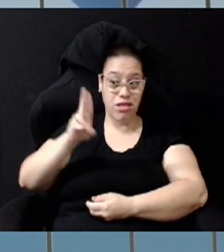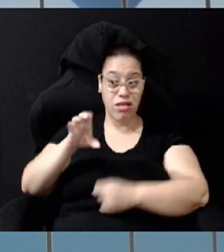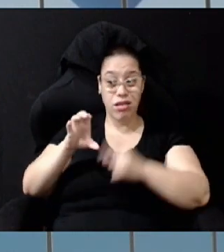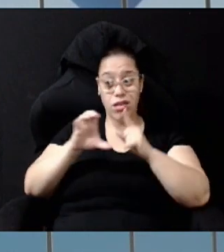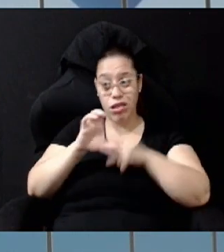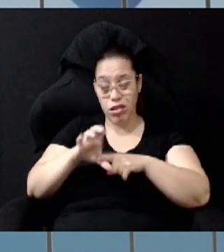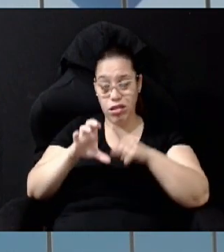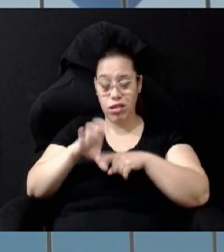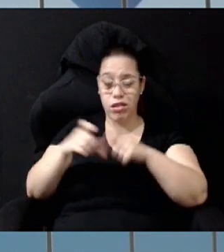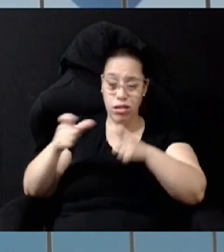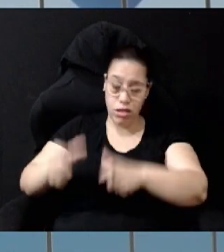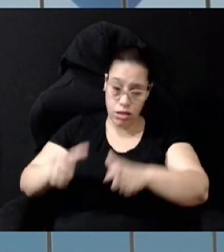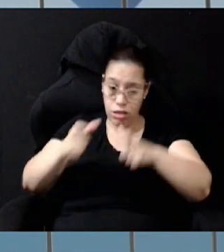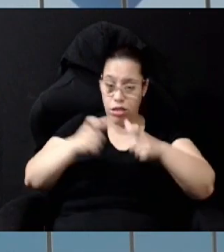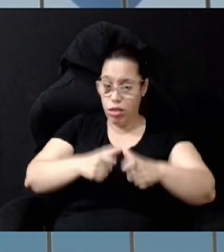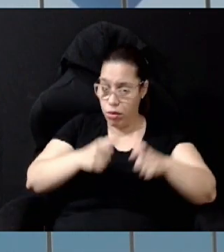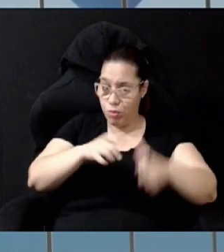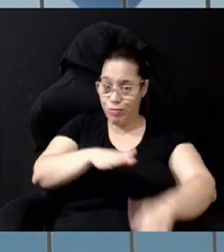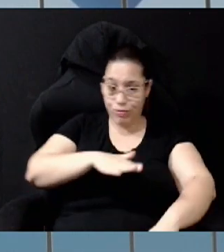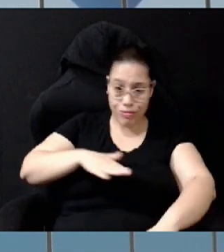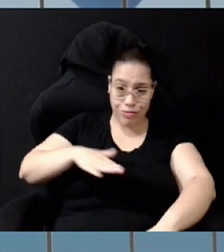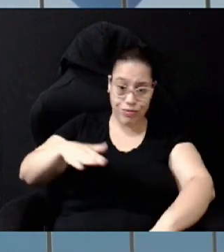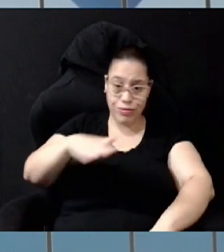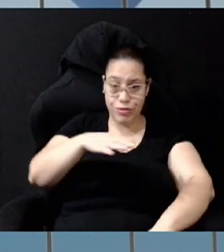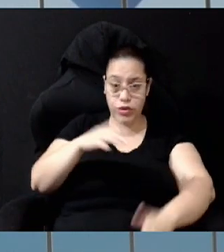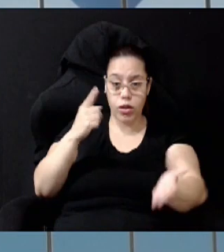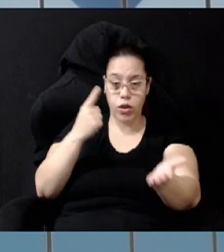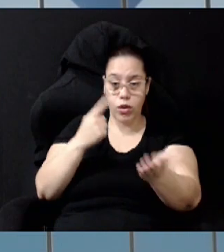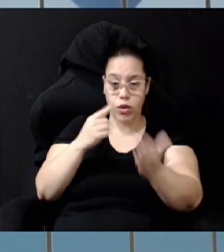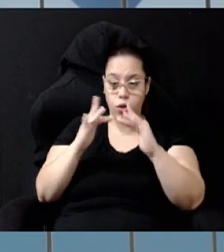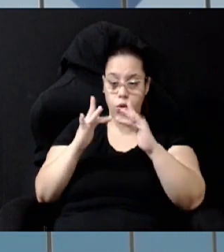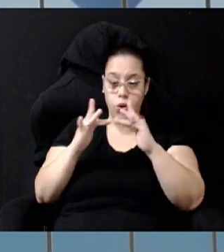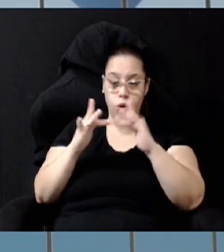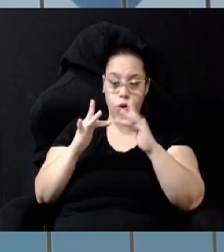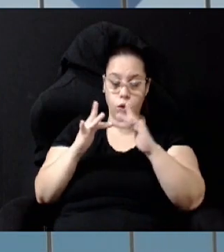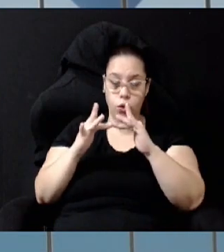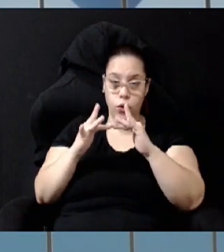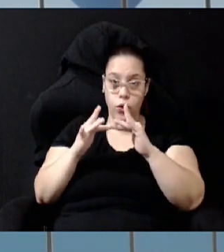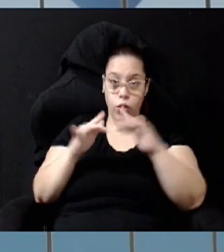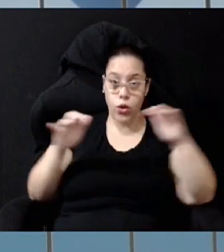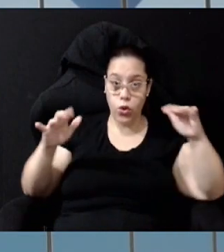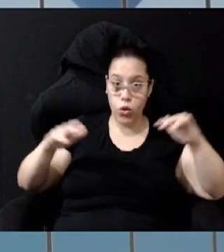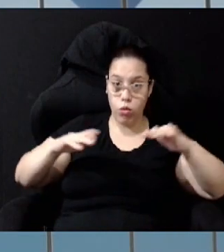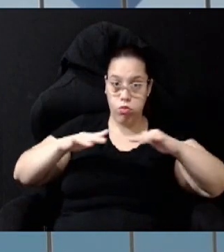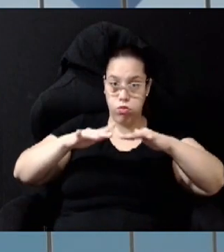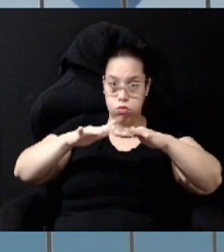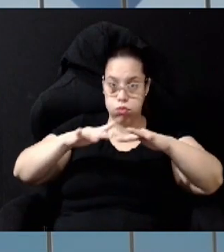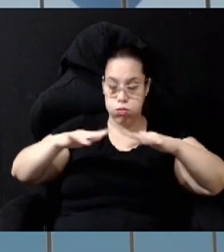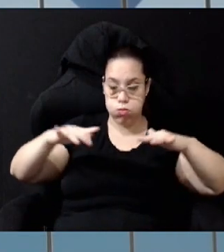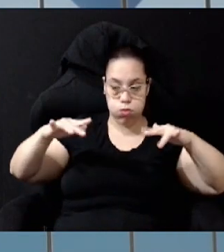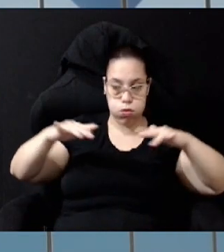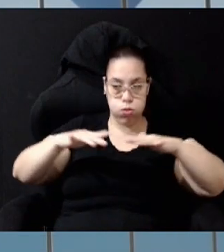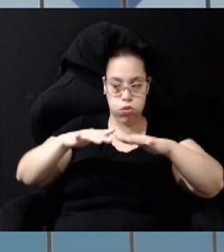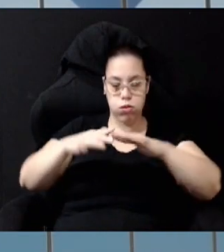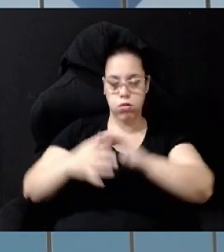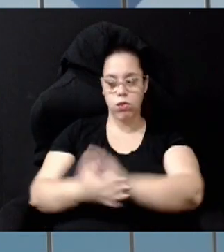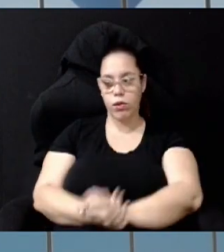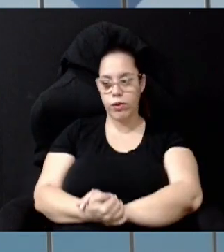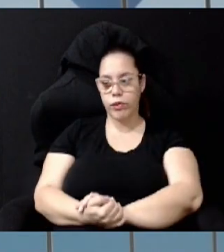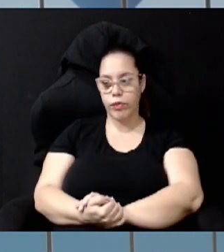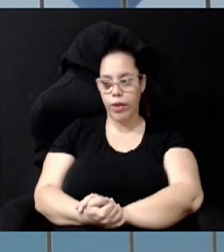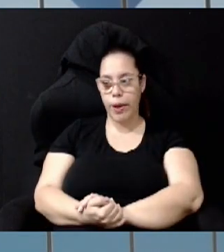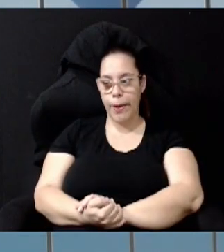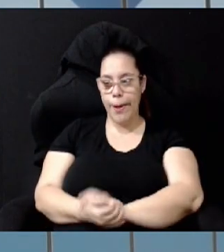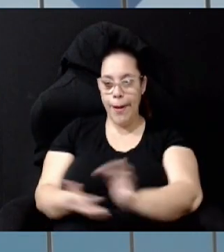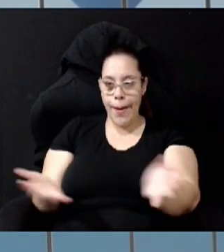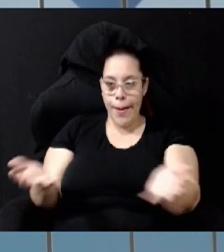da região. Então, é uma combinação. O que a gente tem que fazer é fomentar essas utilizações. E daí o fomentar pode ser